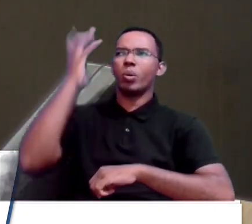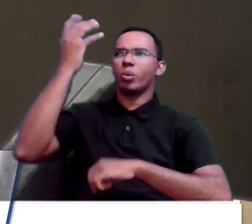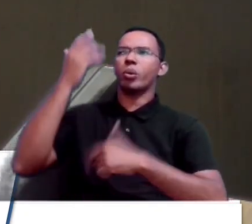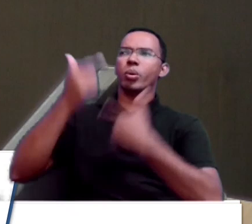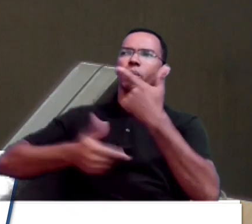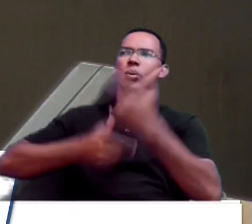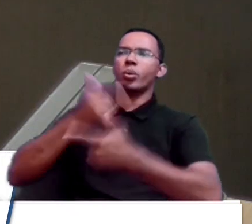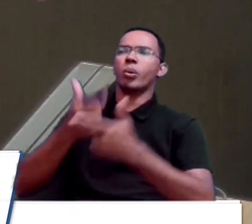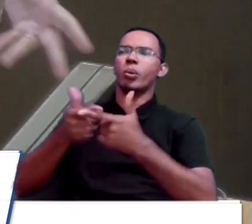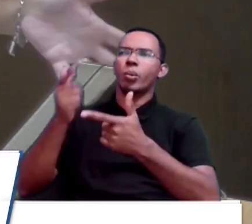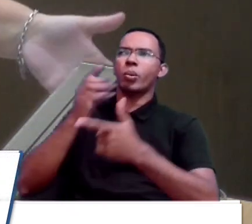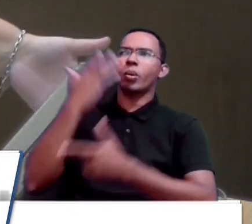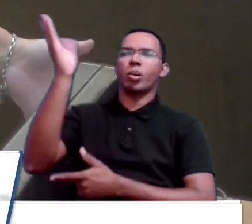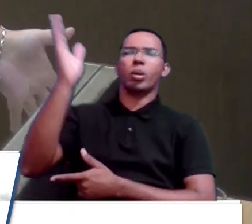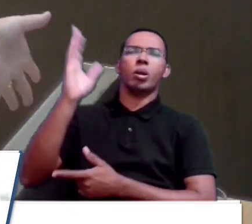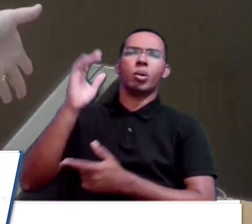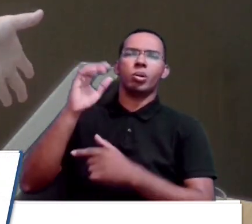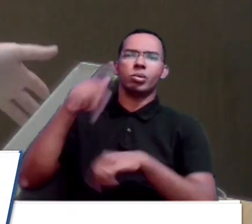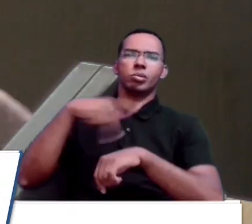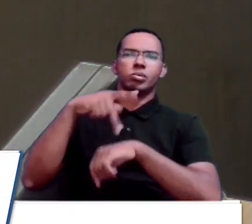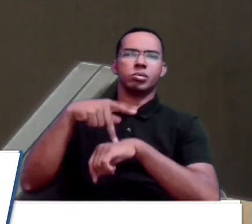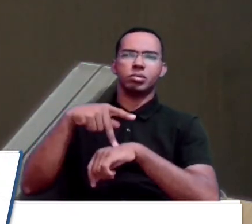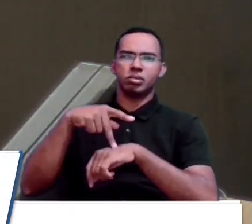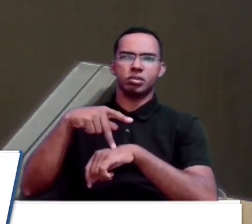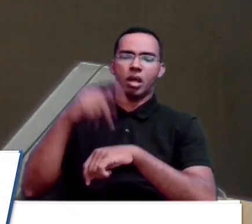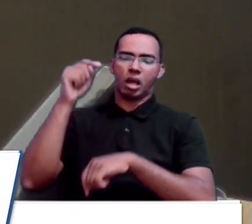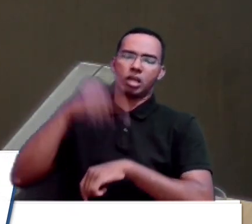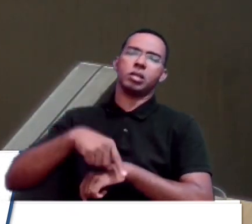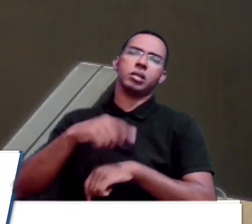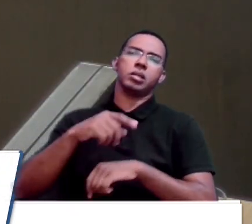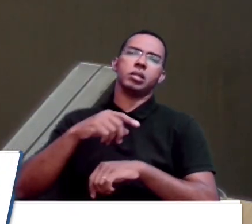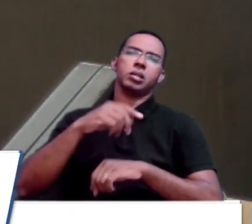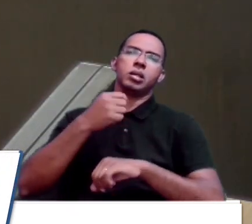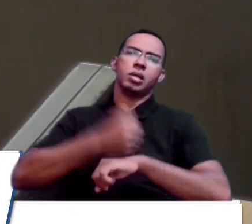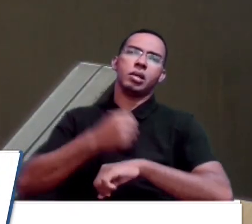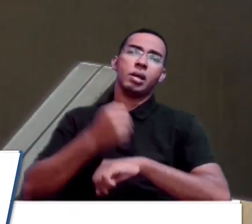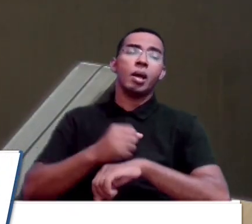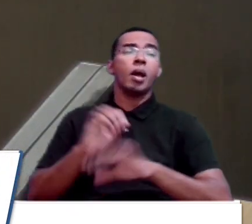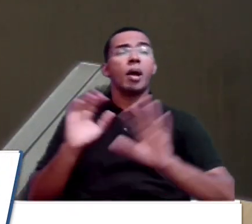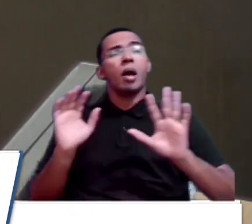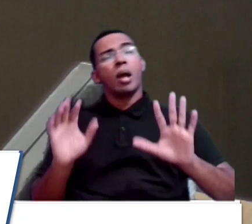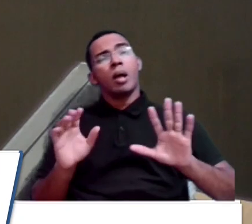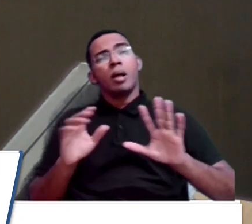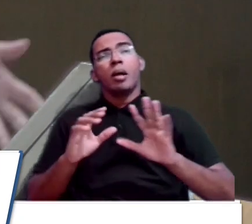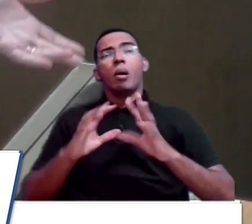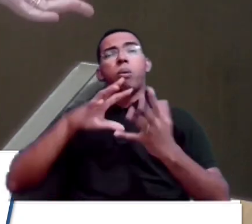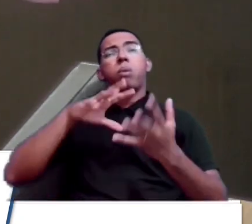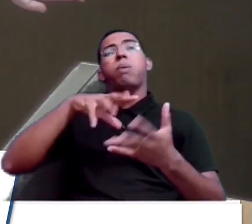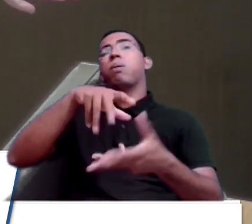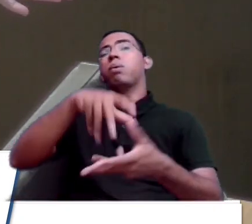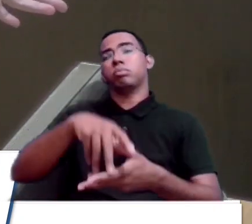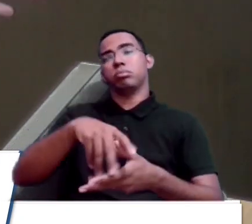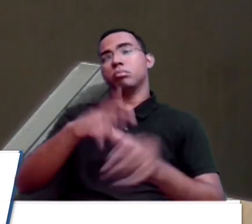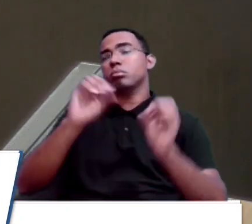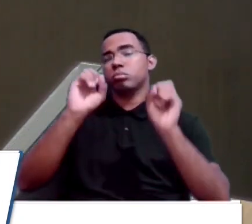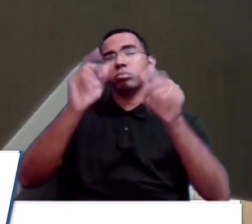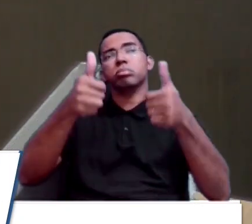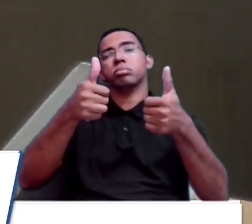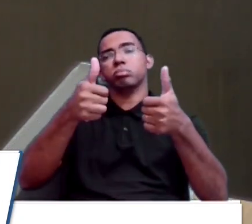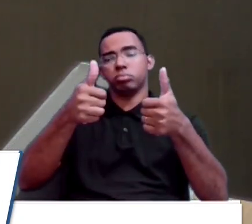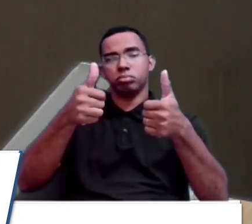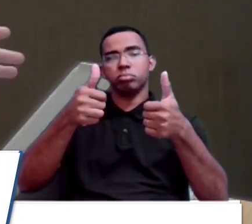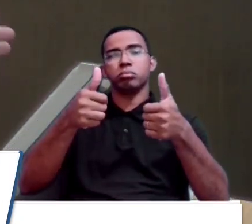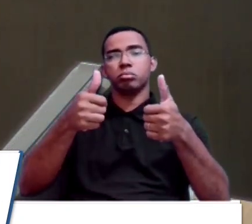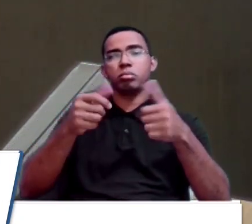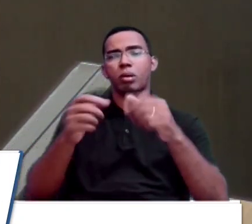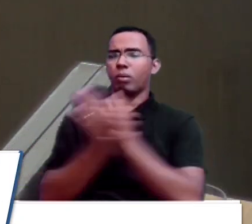de rua lá de Londres. Não, eu quero resolver o de Franca. Então, falar, mas é mundial. Então, tudo bem, é mundial, vou cruzar os